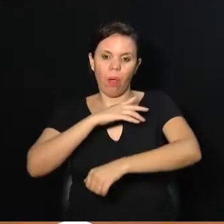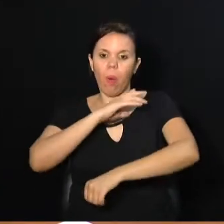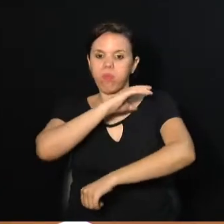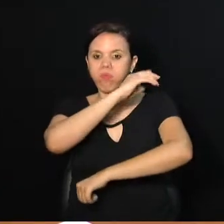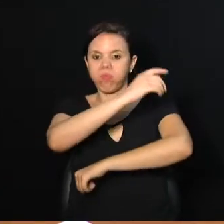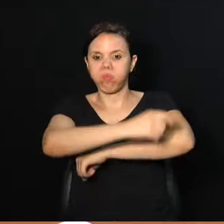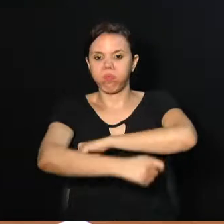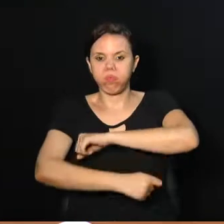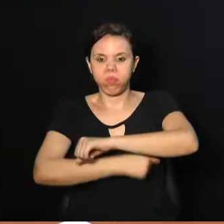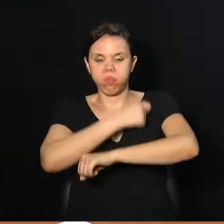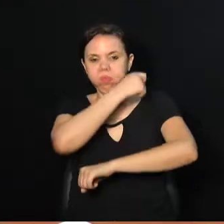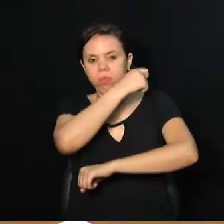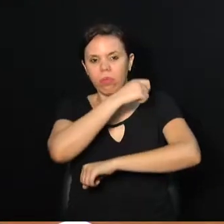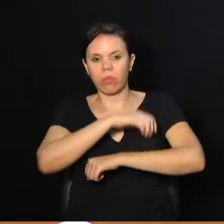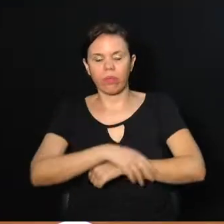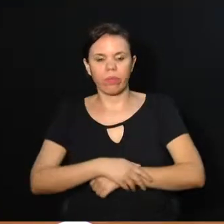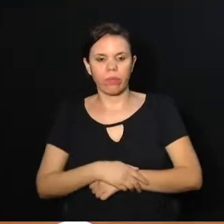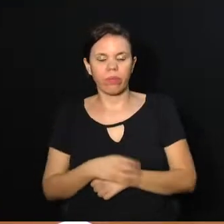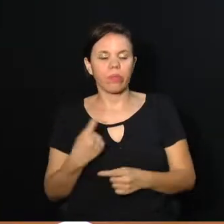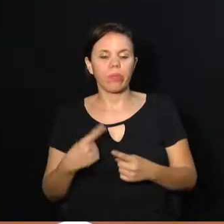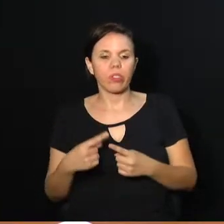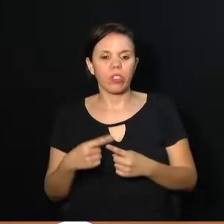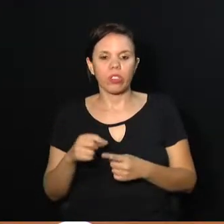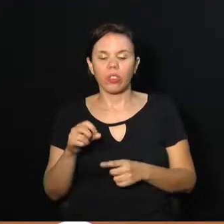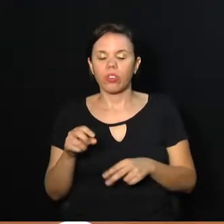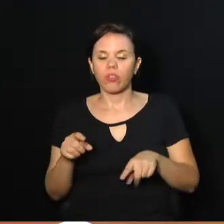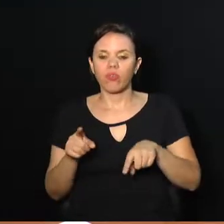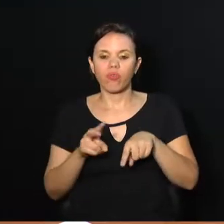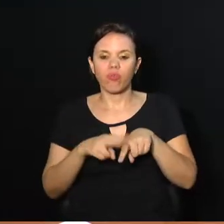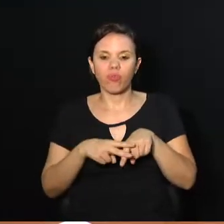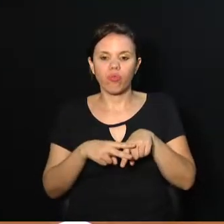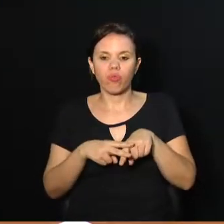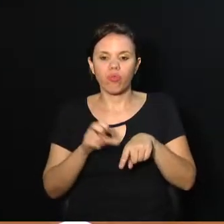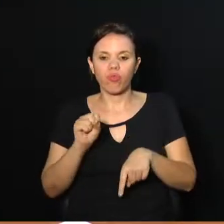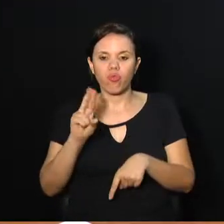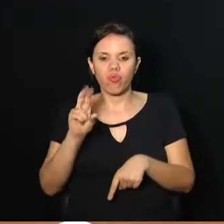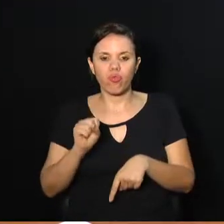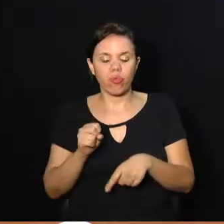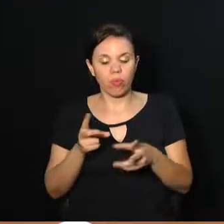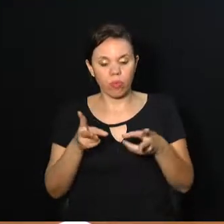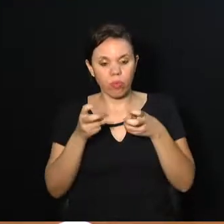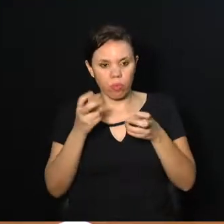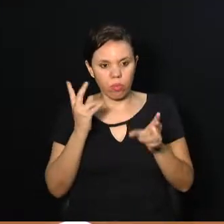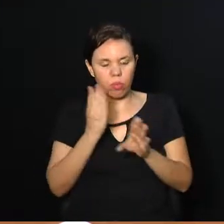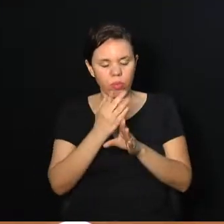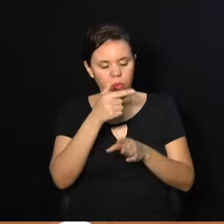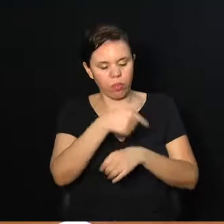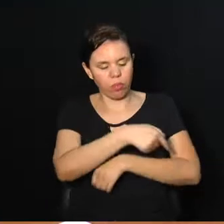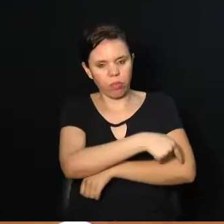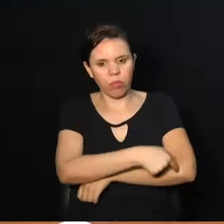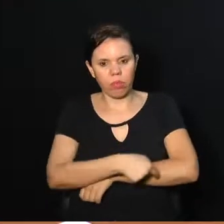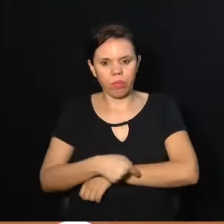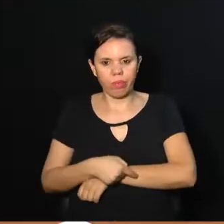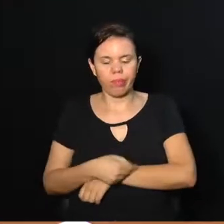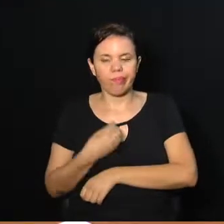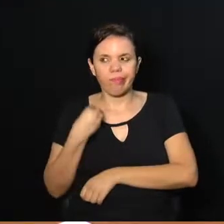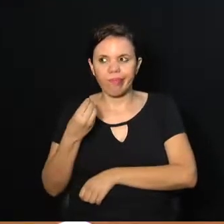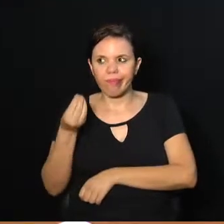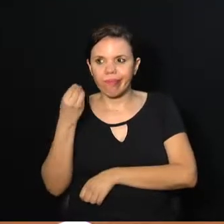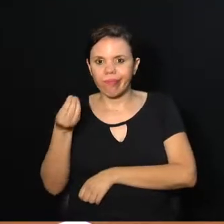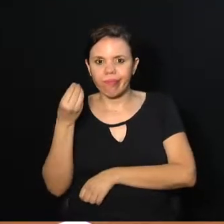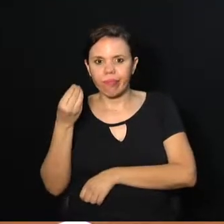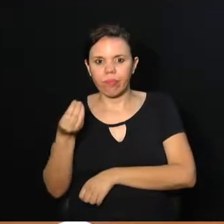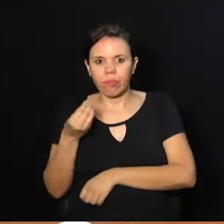gasto nessa clínica, porque o SUS, né, não ofereceu isso e não identificou isso. Então, logo